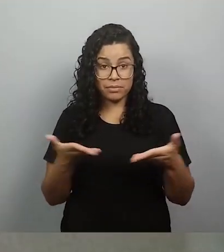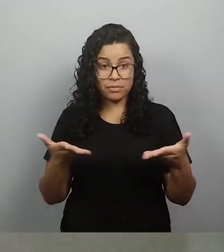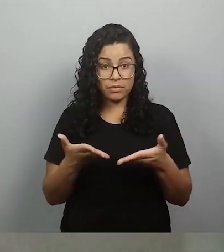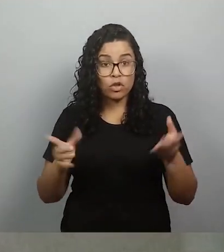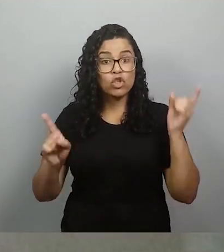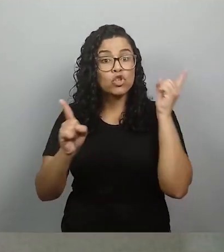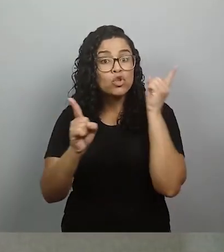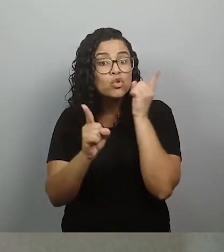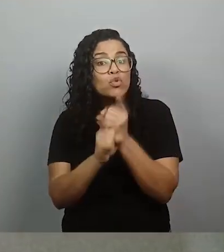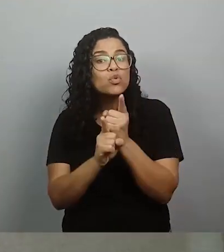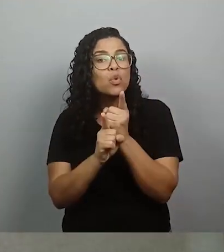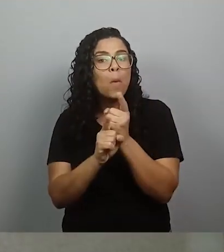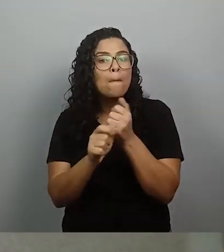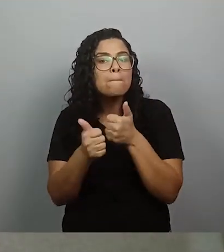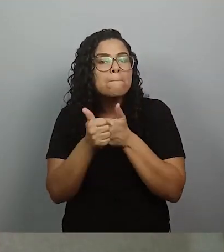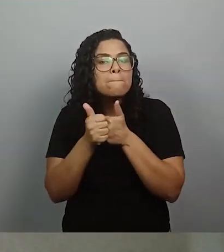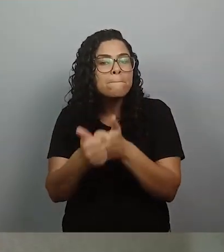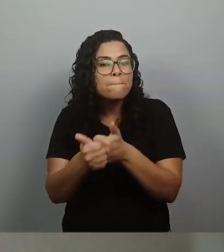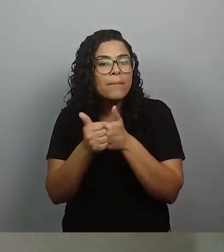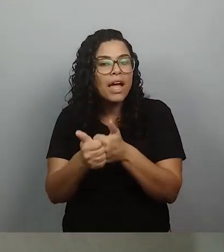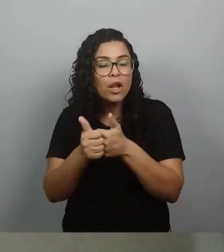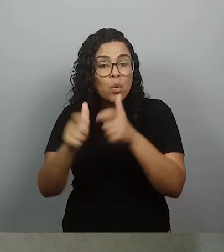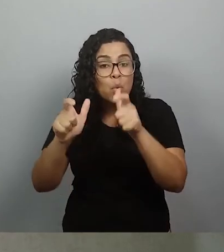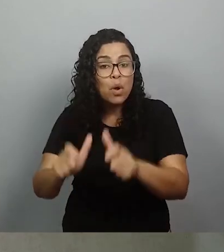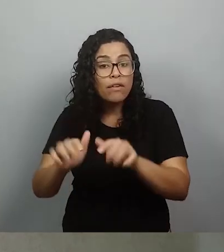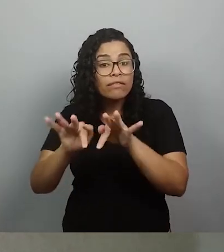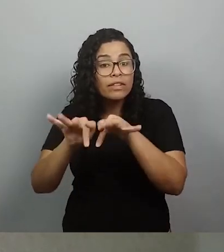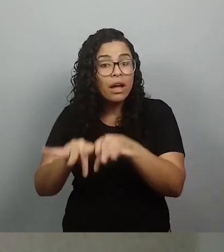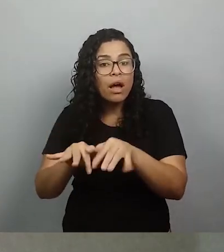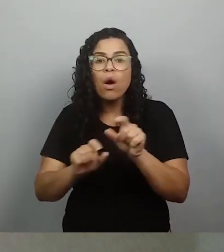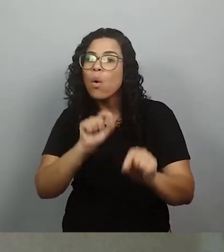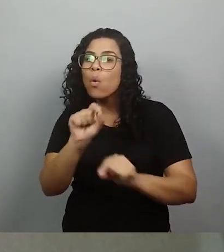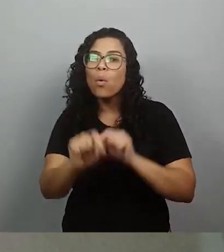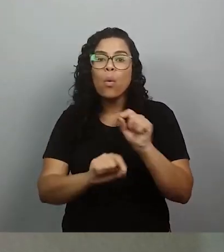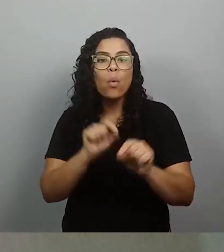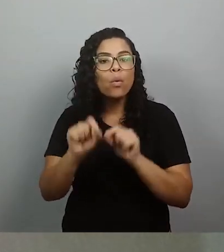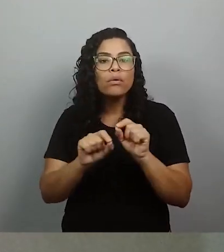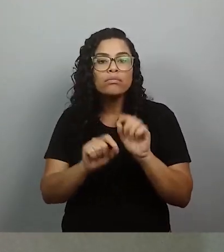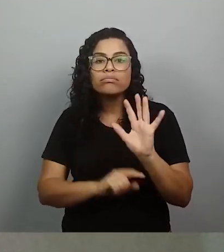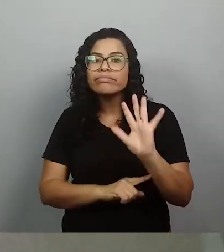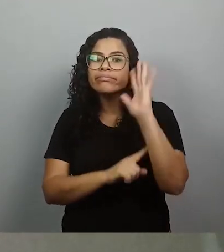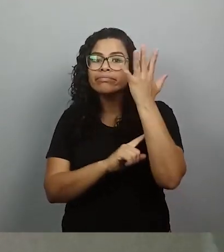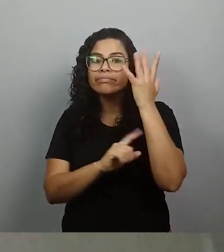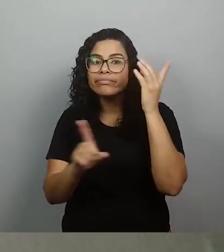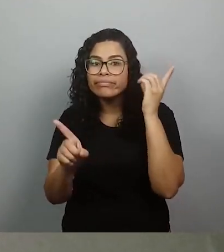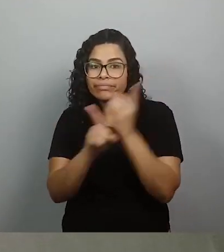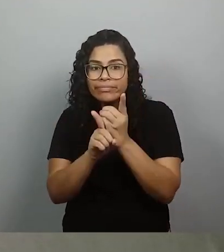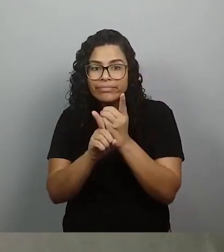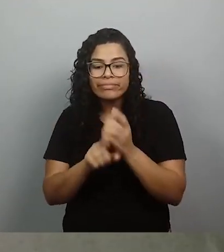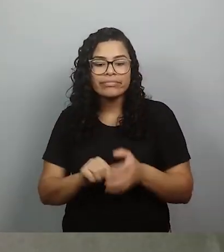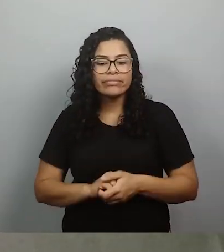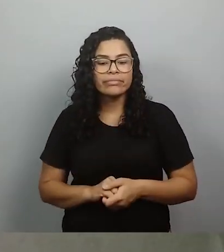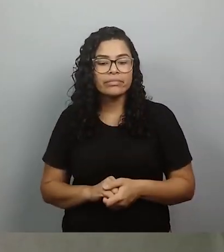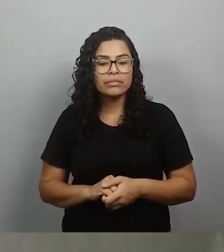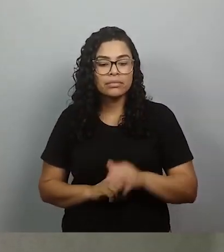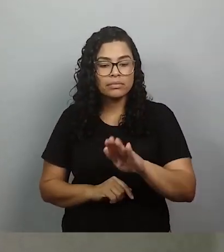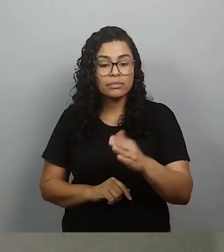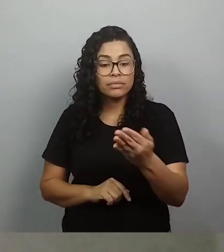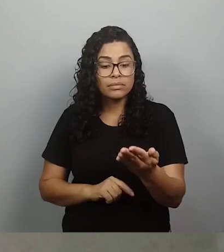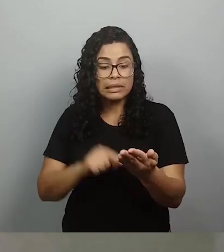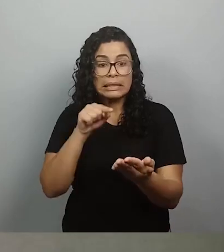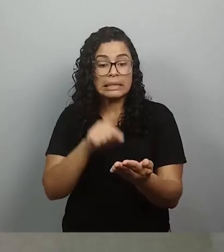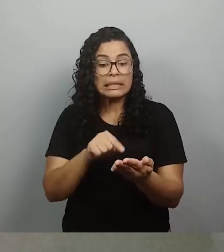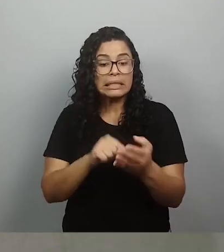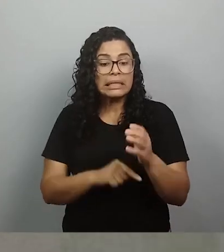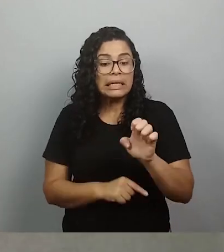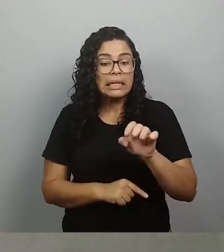Agora que eles chegaram perto do destino final, o que será que eles vão encontrar? Um